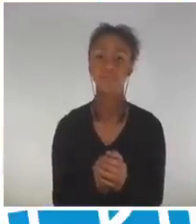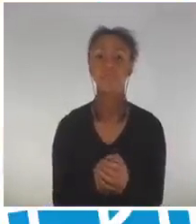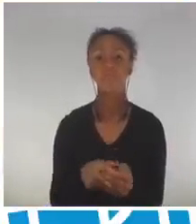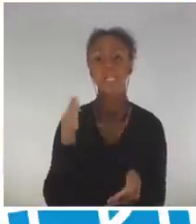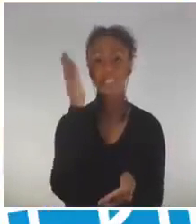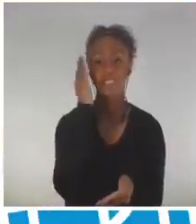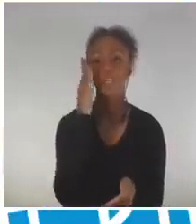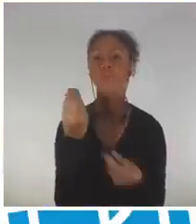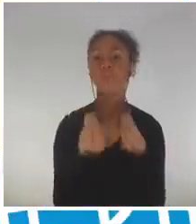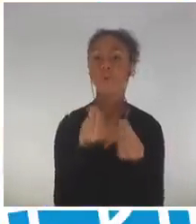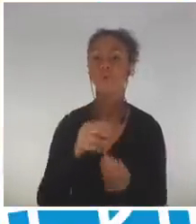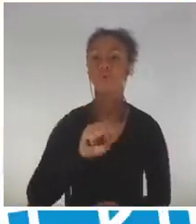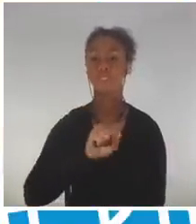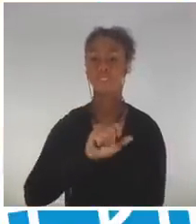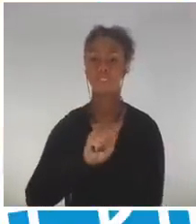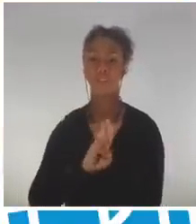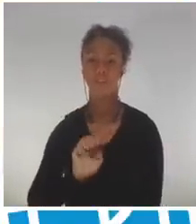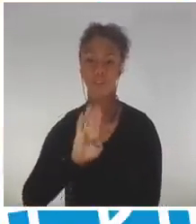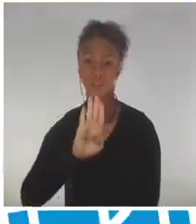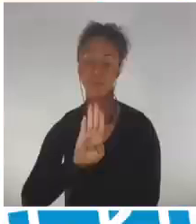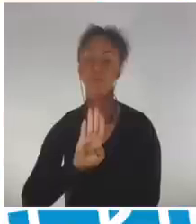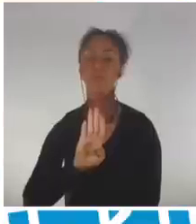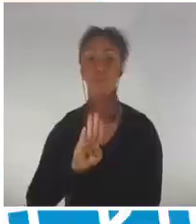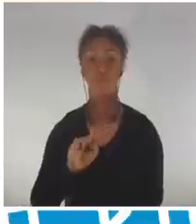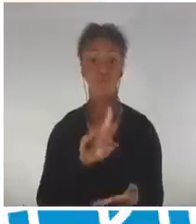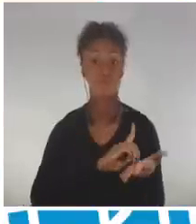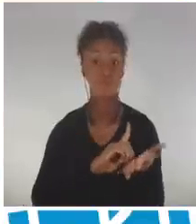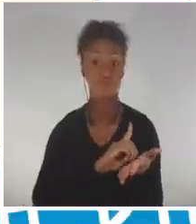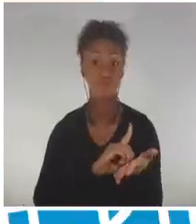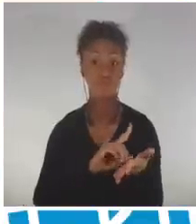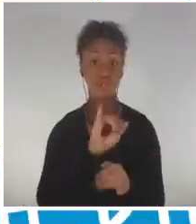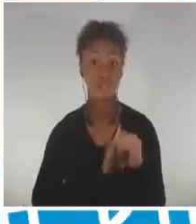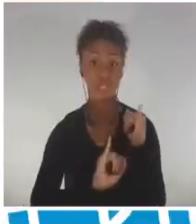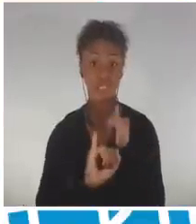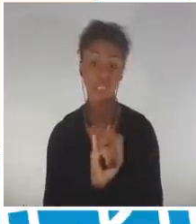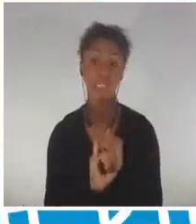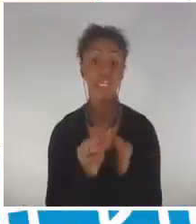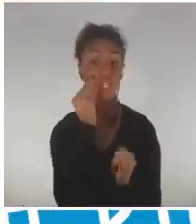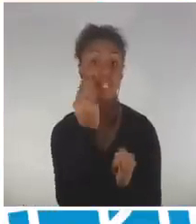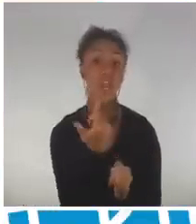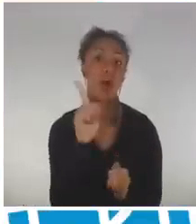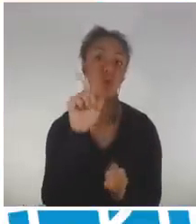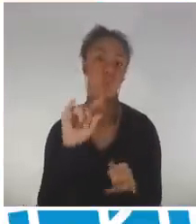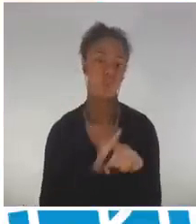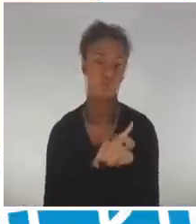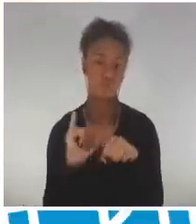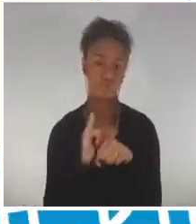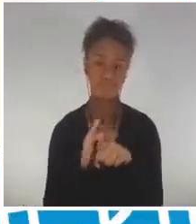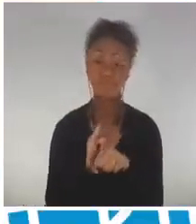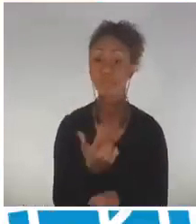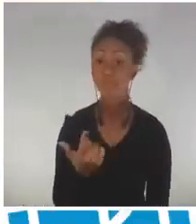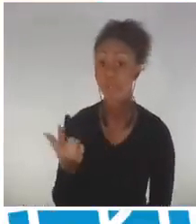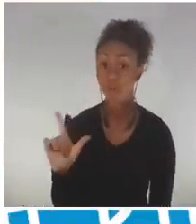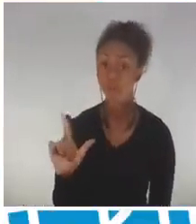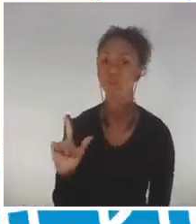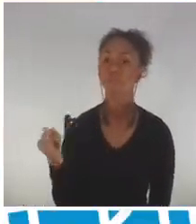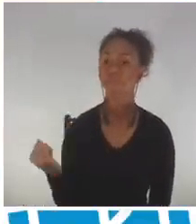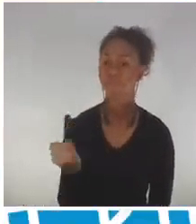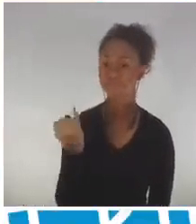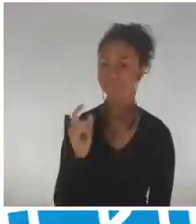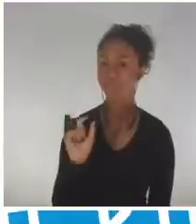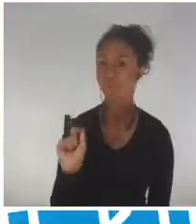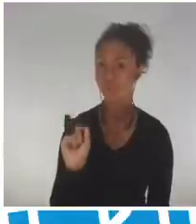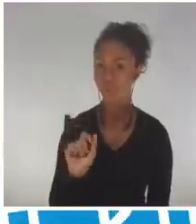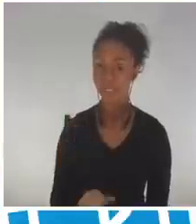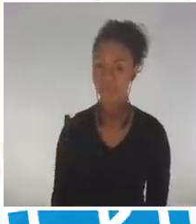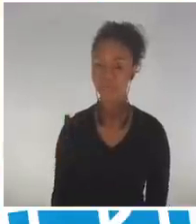digital e avançando de outra maneira. A outra coisa que eu acho importante seria a